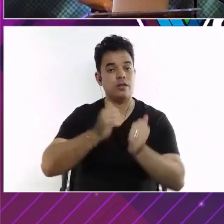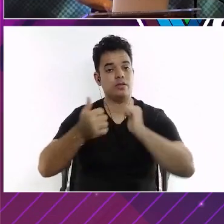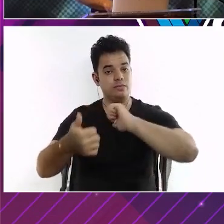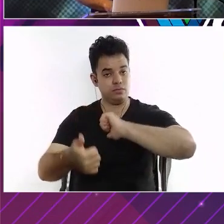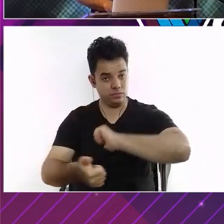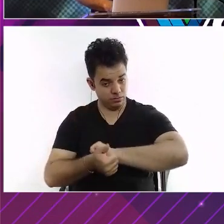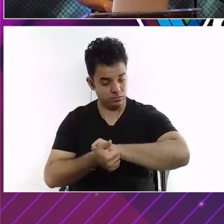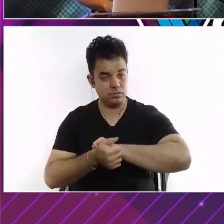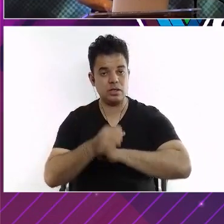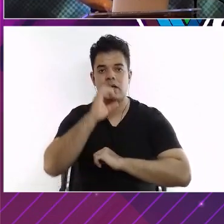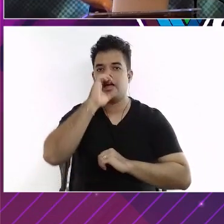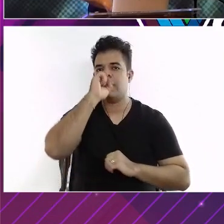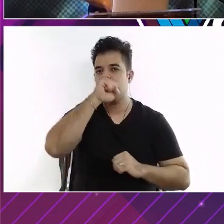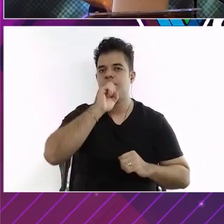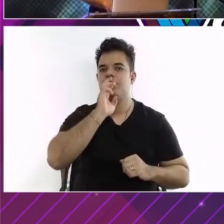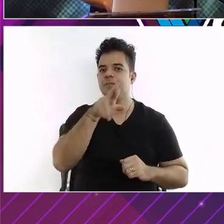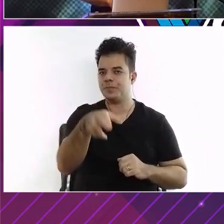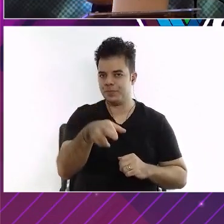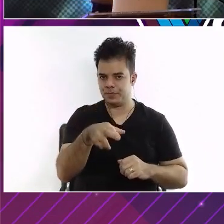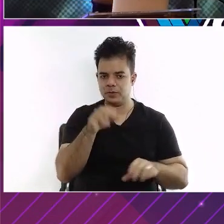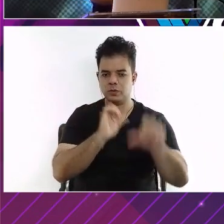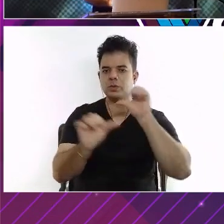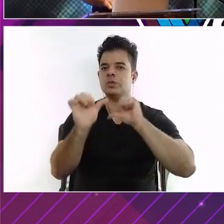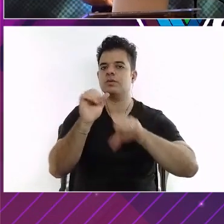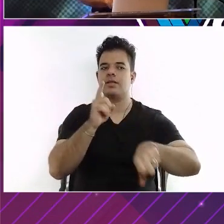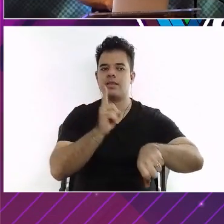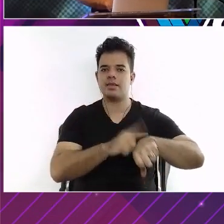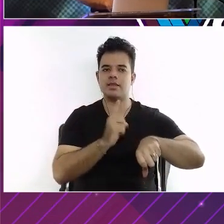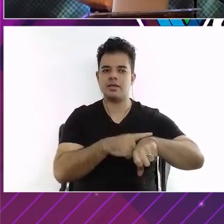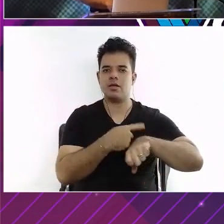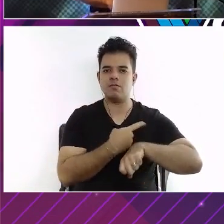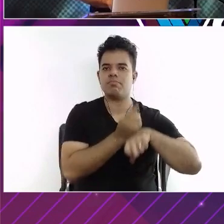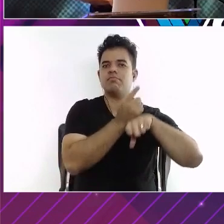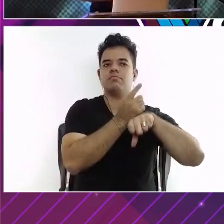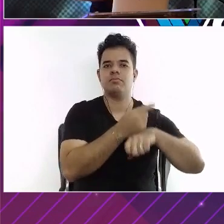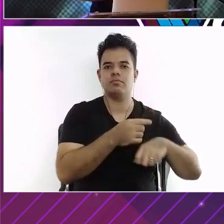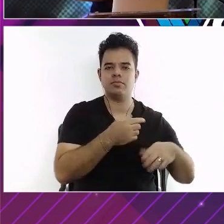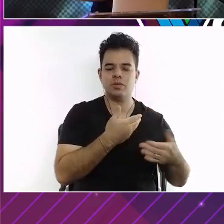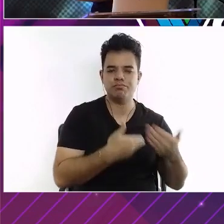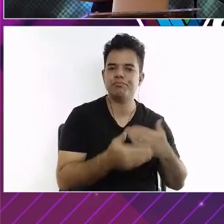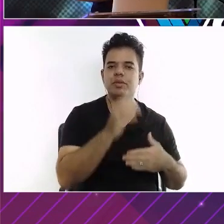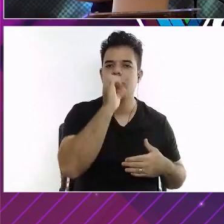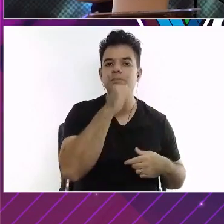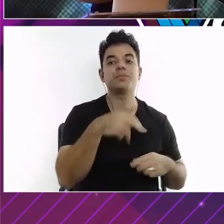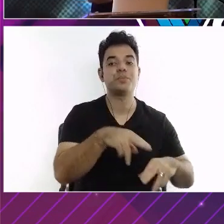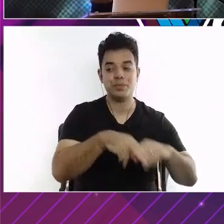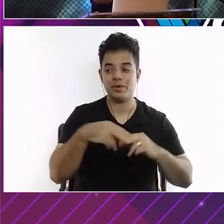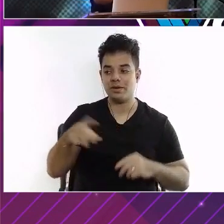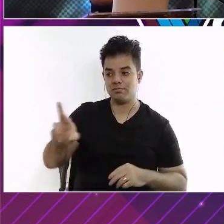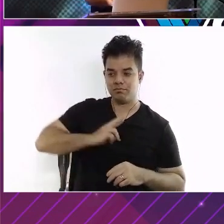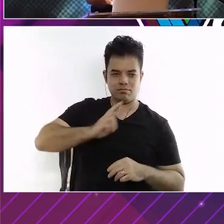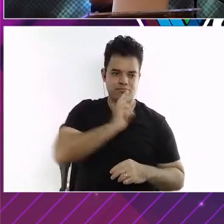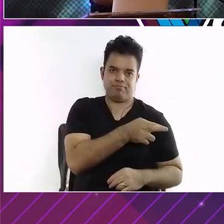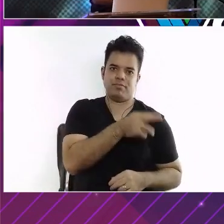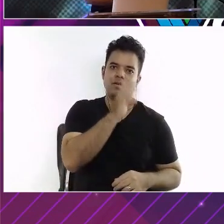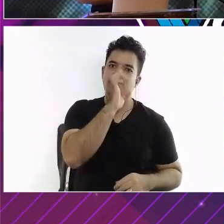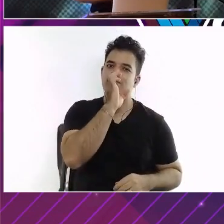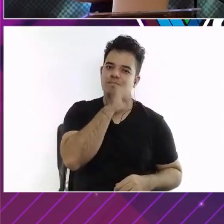responder rapidamente a mudanças, tempo para o mercado mais rápido, exatamente porque a gente tem respostas rápidas a mudanças,